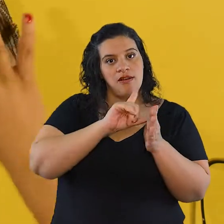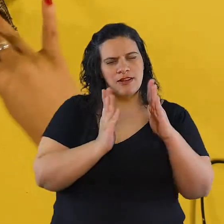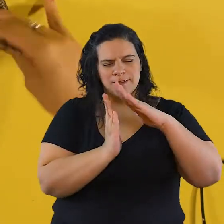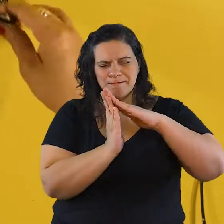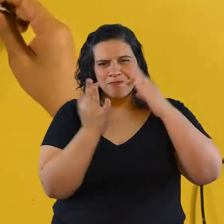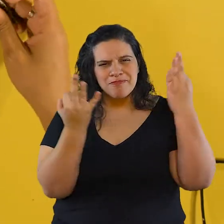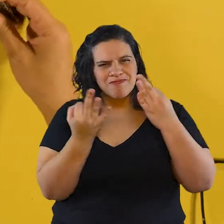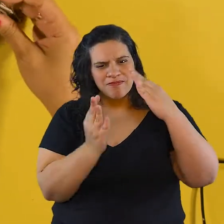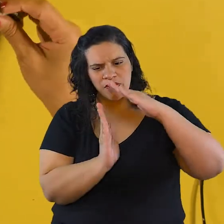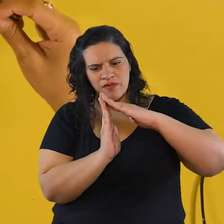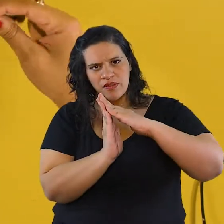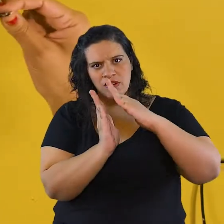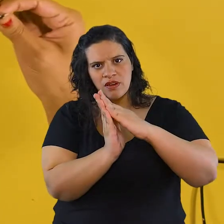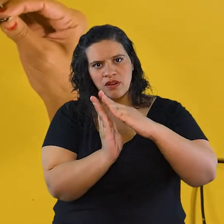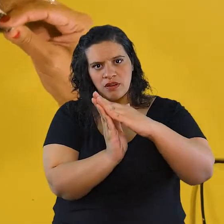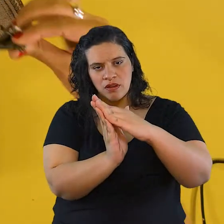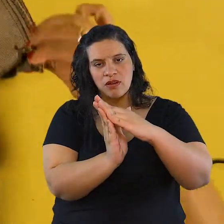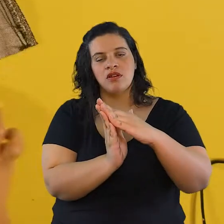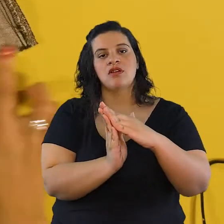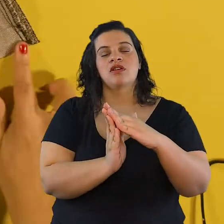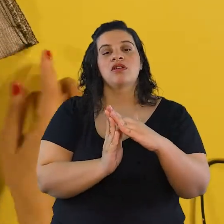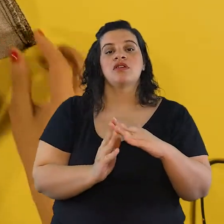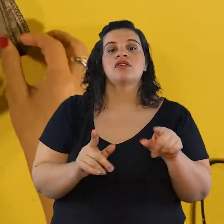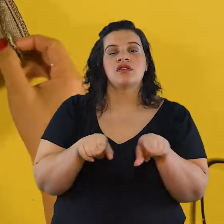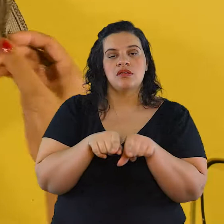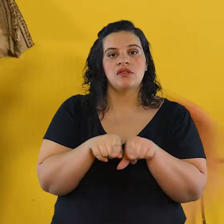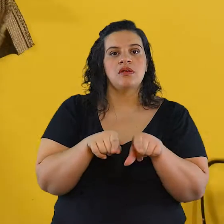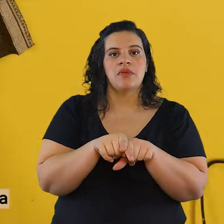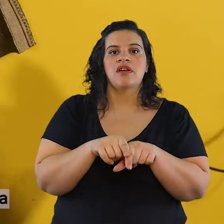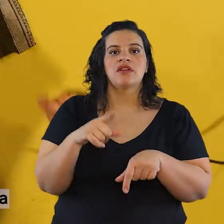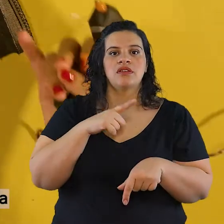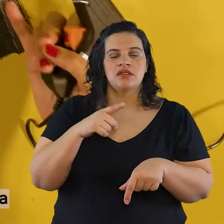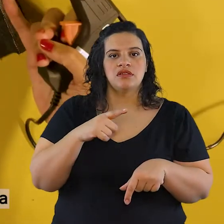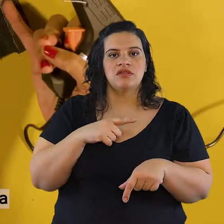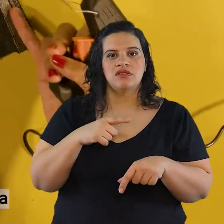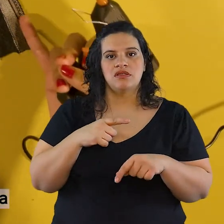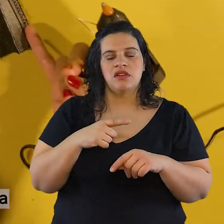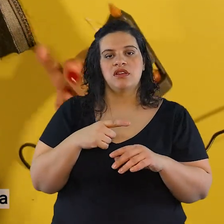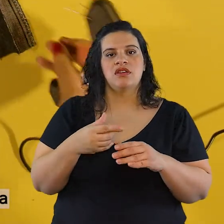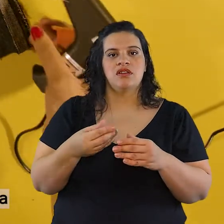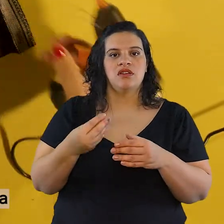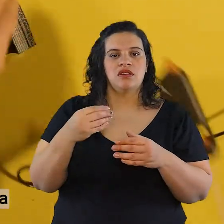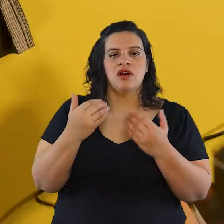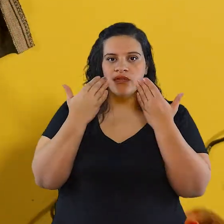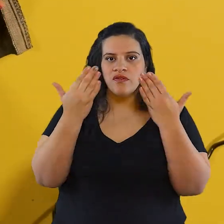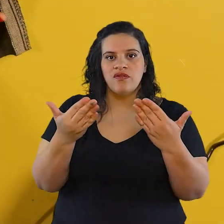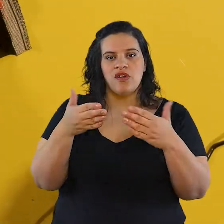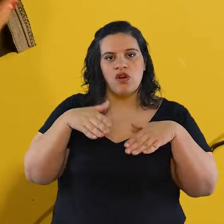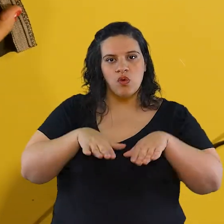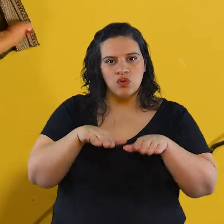tá? Então, ó, juntei bem certinho a parte que eu vou colar. Aqui também, ó, eu deixei uma parte da